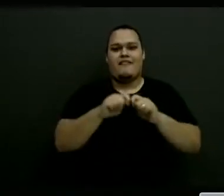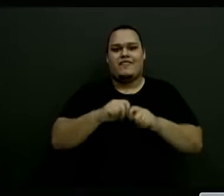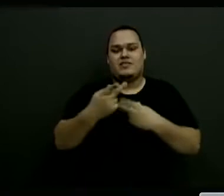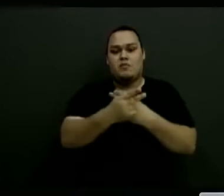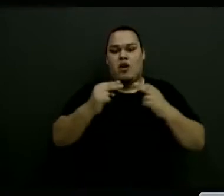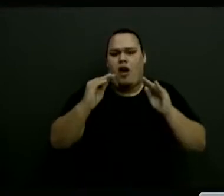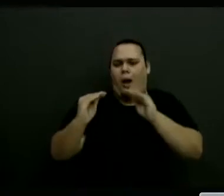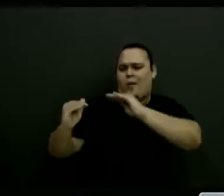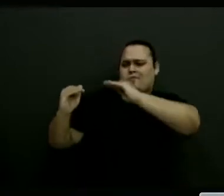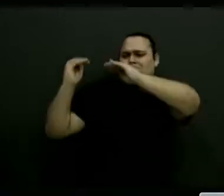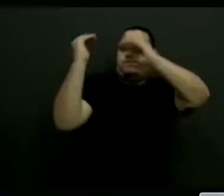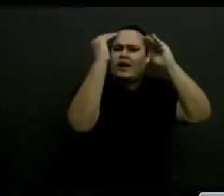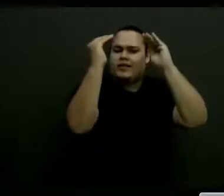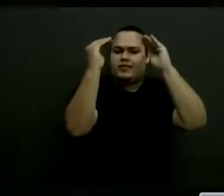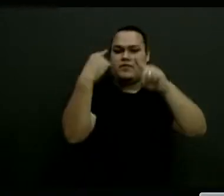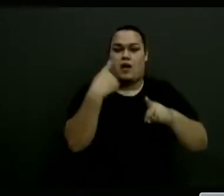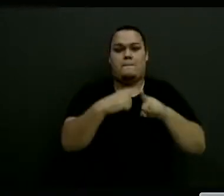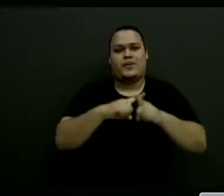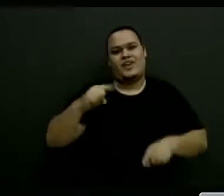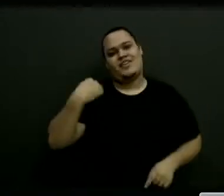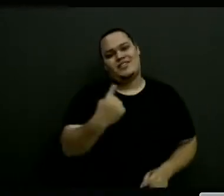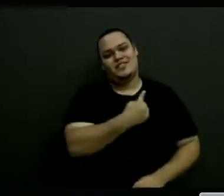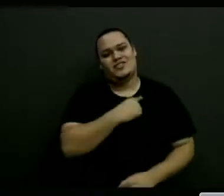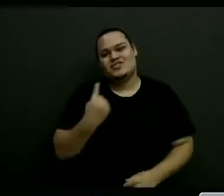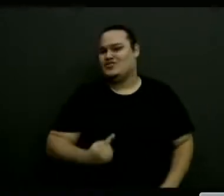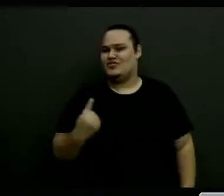que humanamente nunca seríamos capazes de fazer.